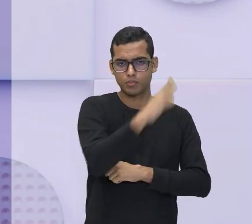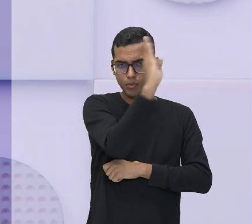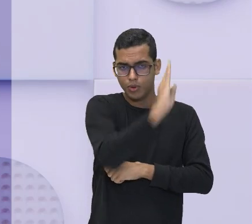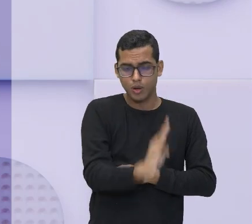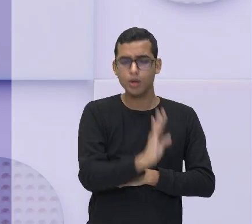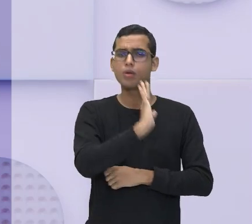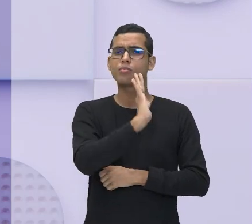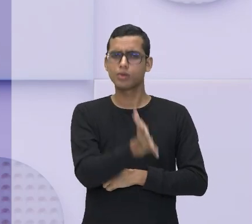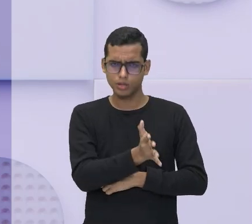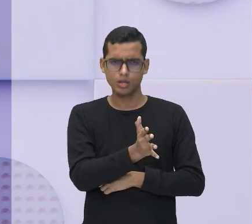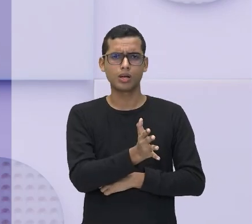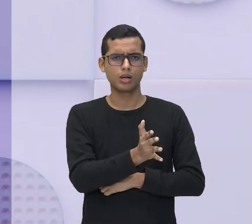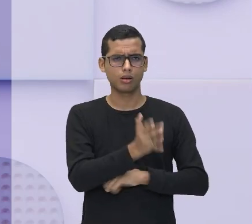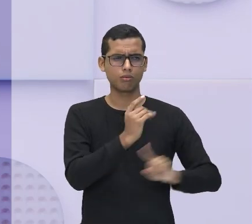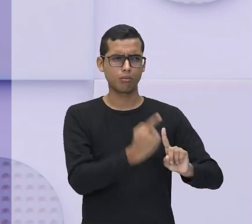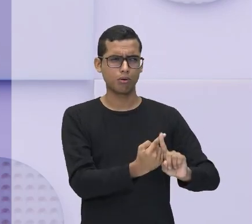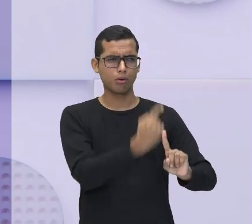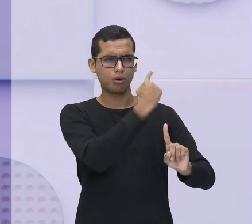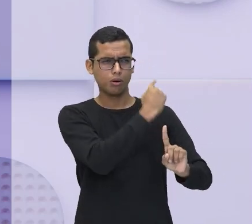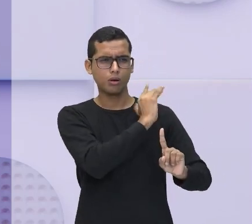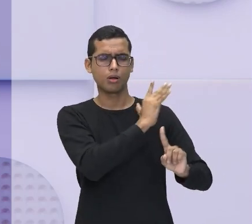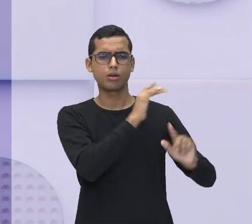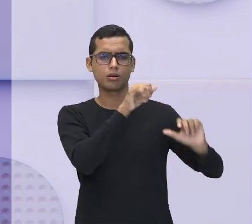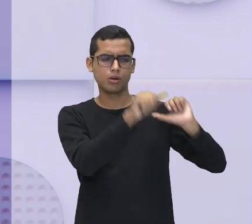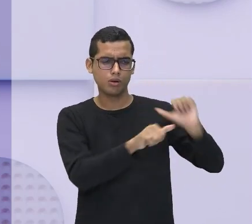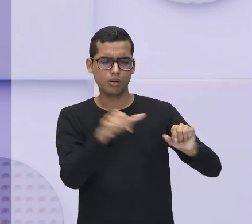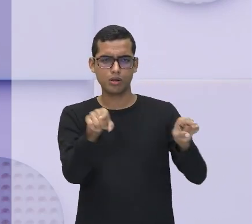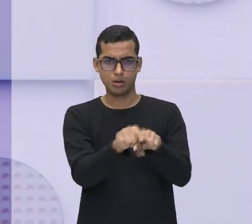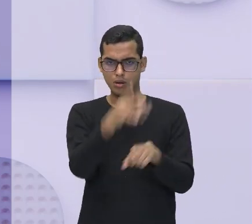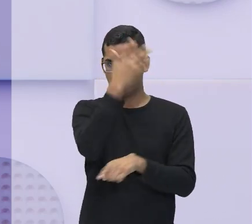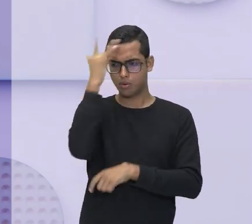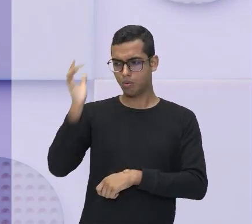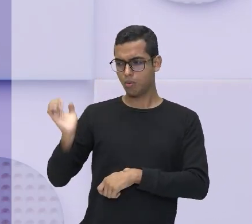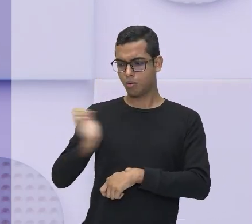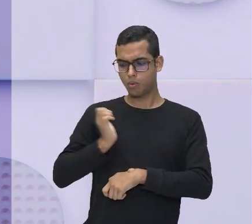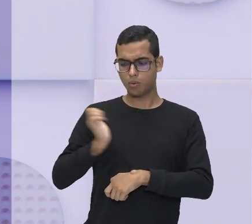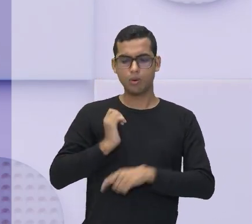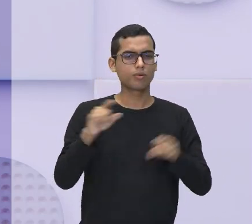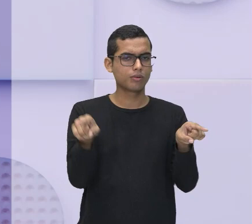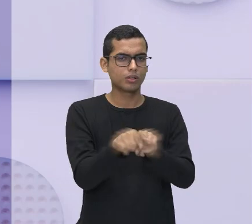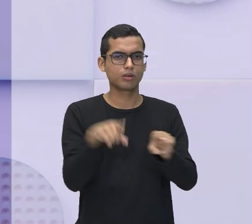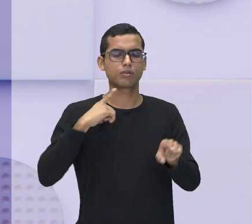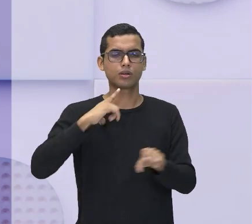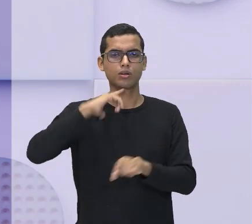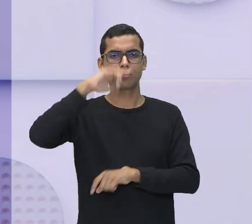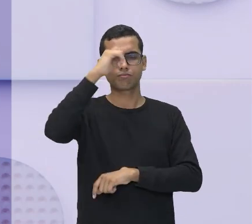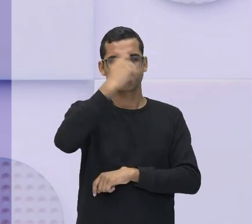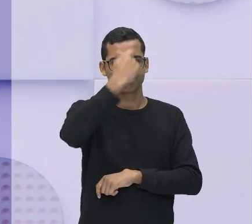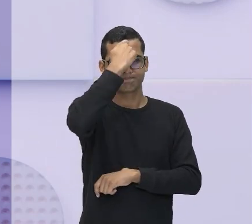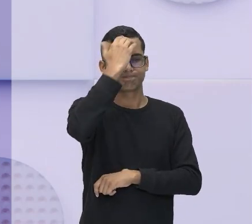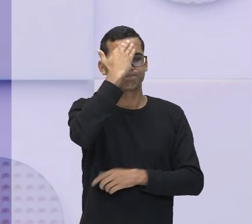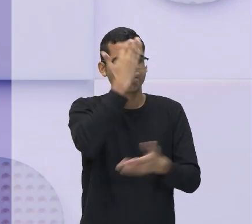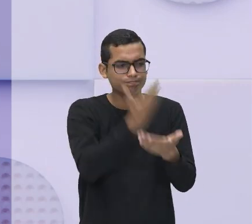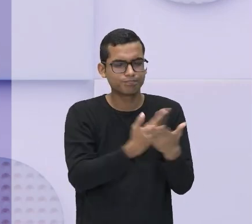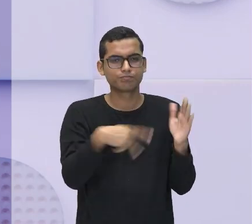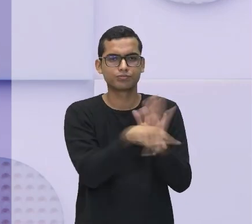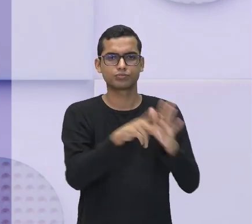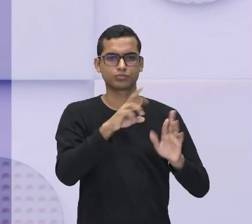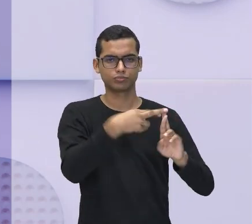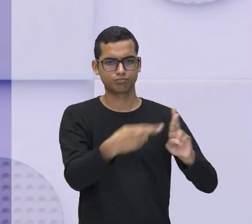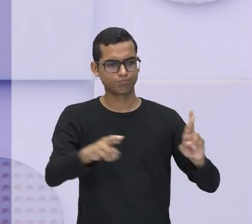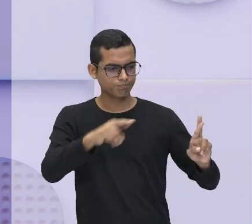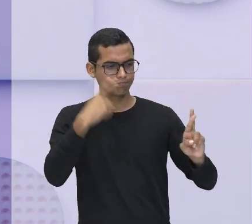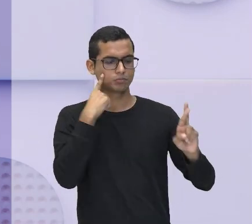tem mudado, as pessoas de maior poder aquisitivo têm se convertido, né, têm se tornado adeptos dessas religiões,